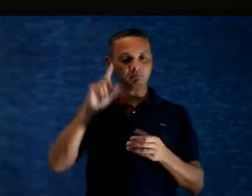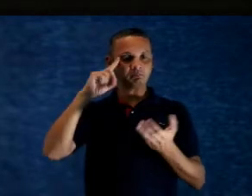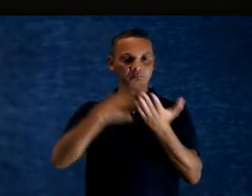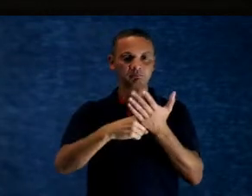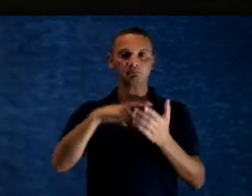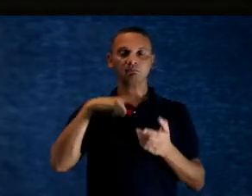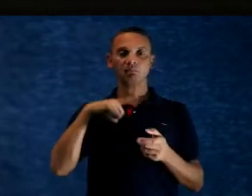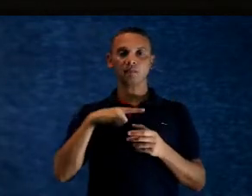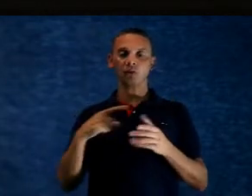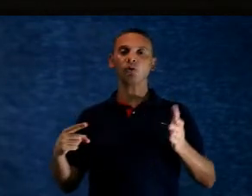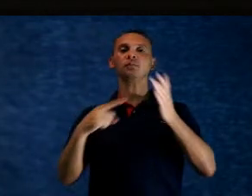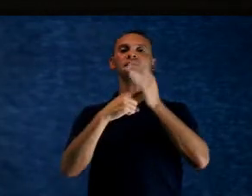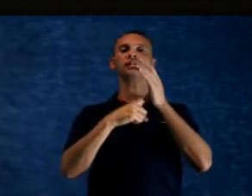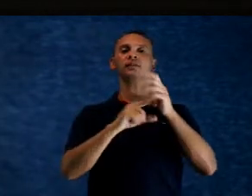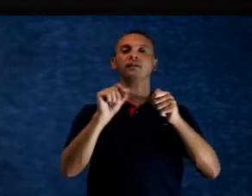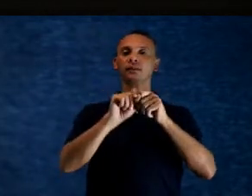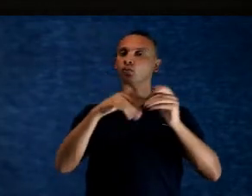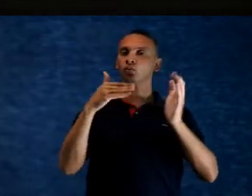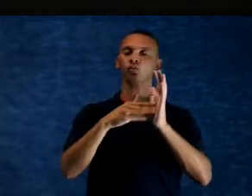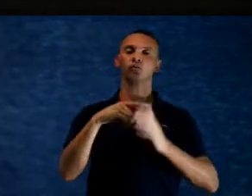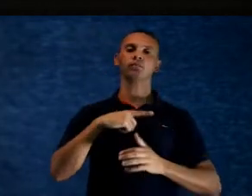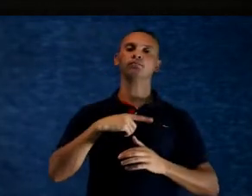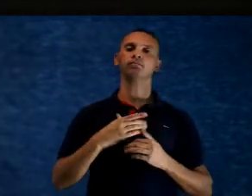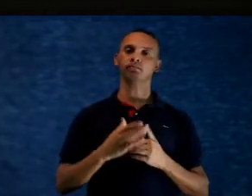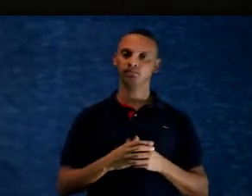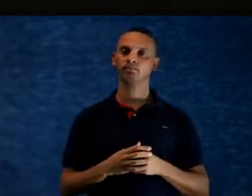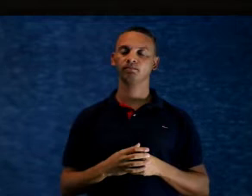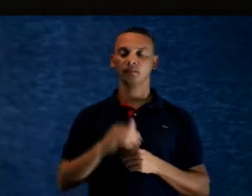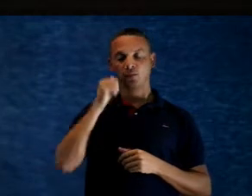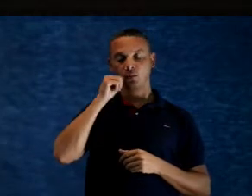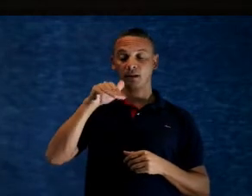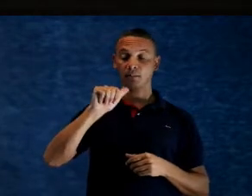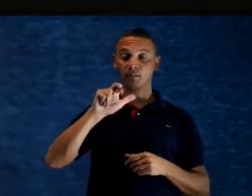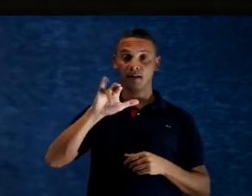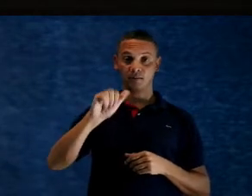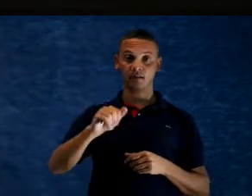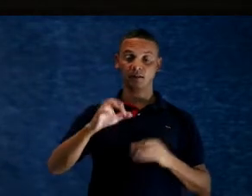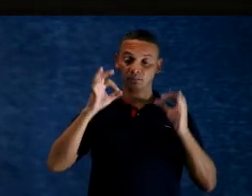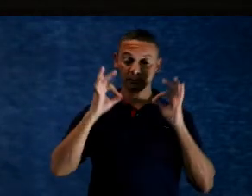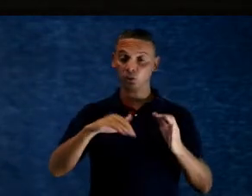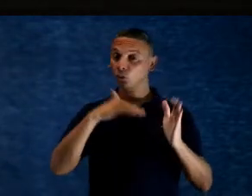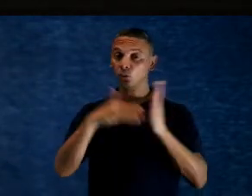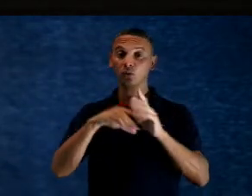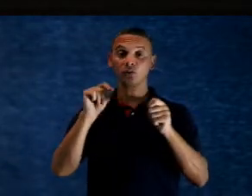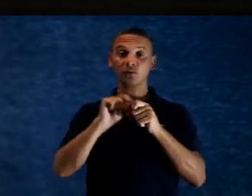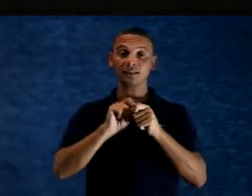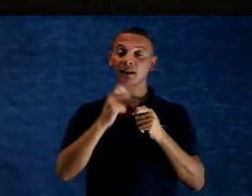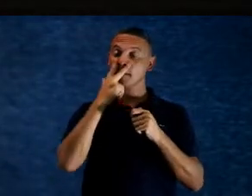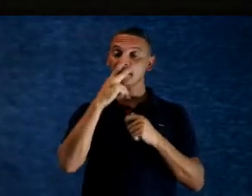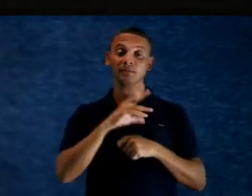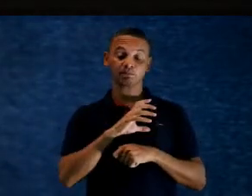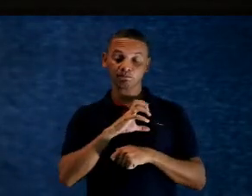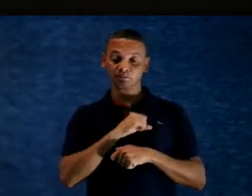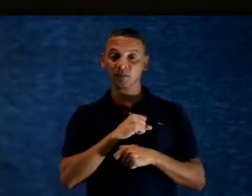toda àquilo que fazia. Então, a lembrança que ela nos deixou é esta, de uma grande mulher, de uma